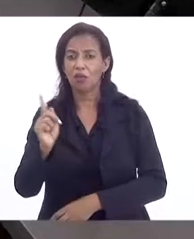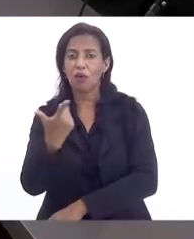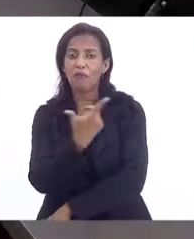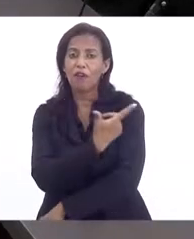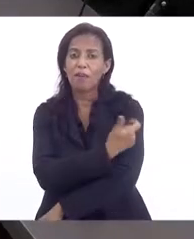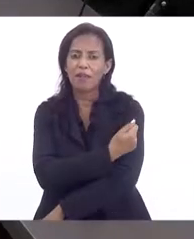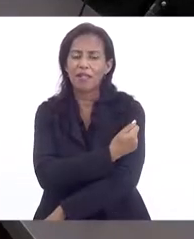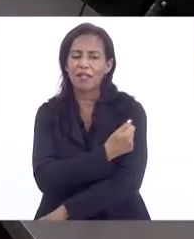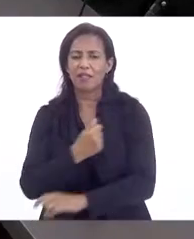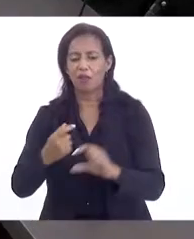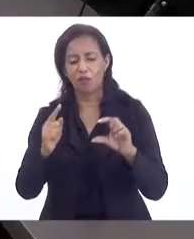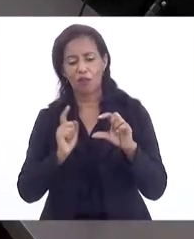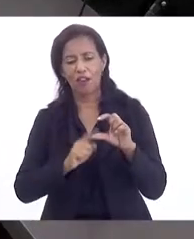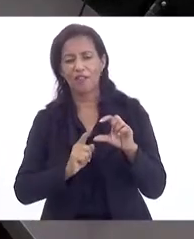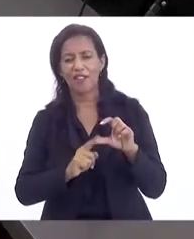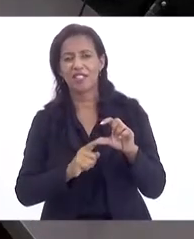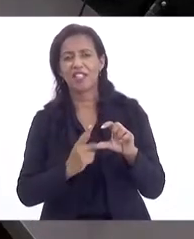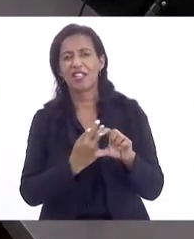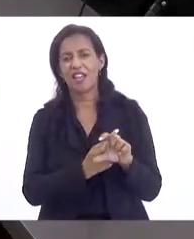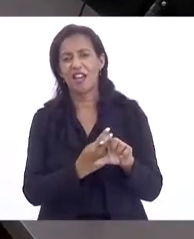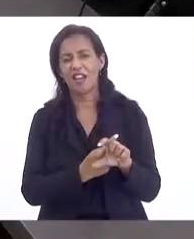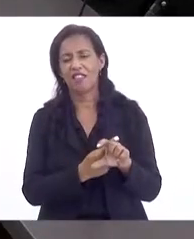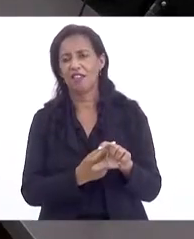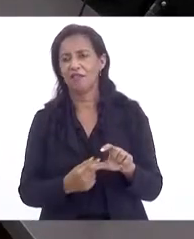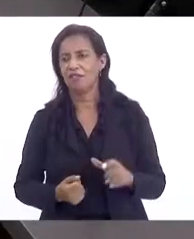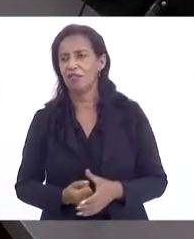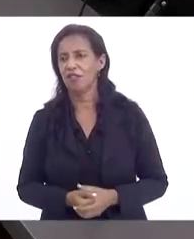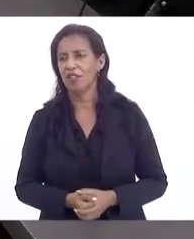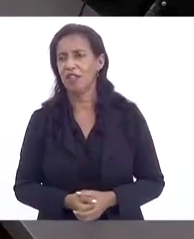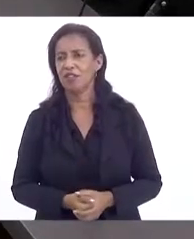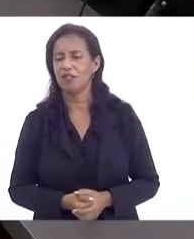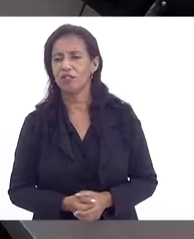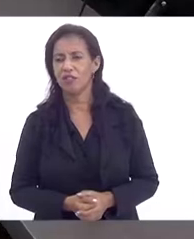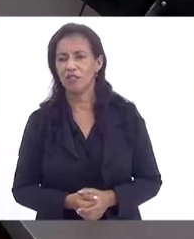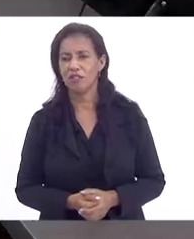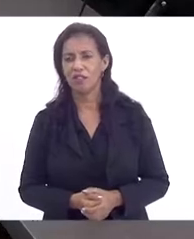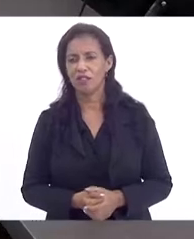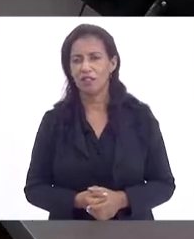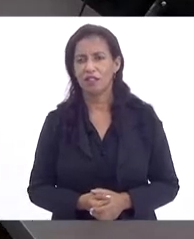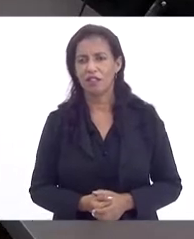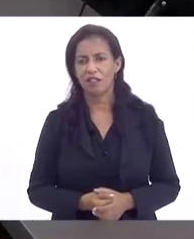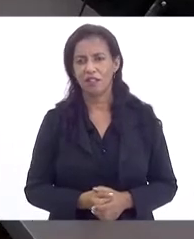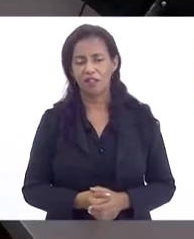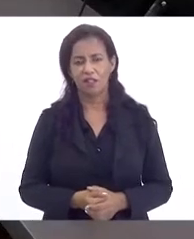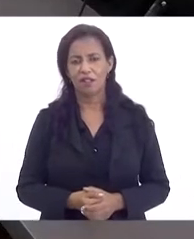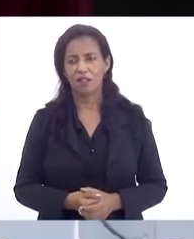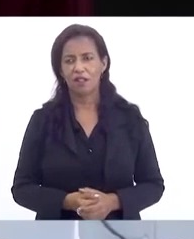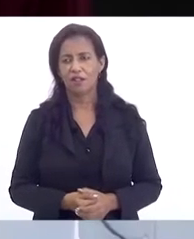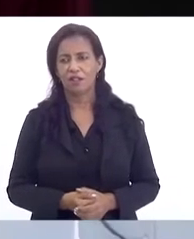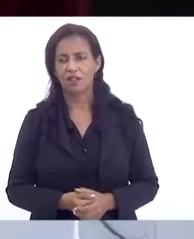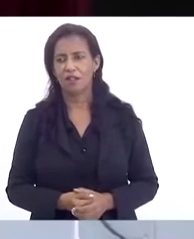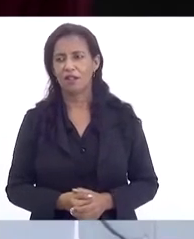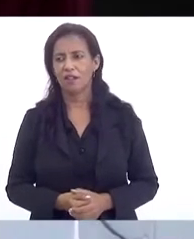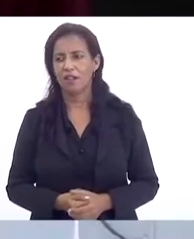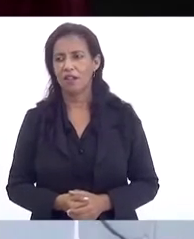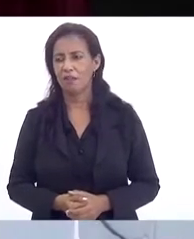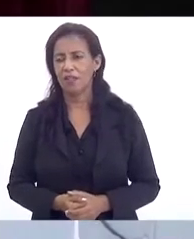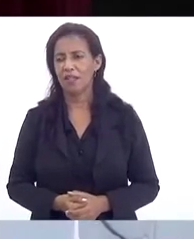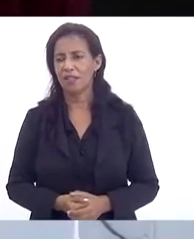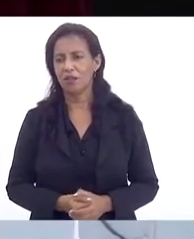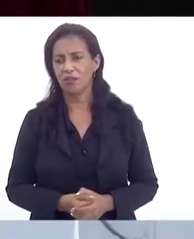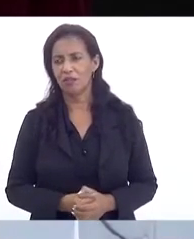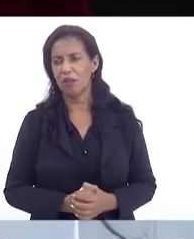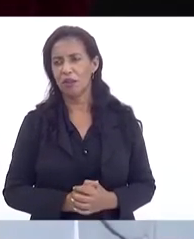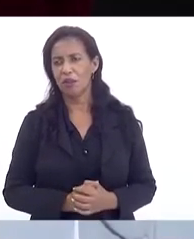É a supervisão e a... Mas eu concordo com Vossa Excelência. Se fosse a aplicação, sobre aplicação não tem lógica.